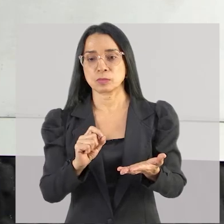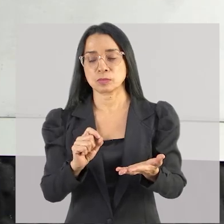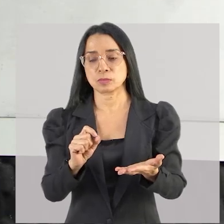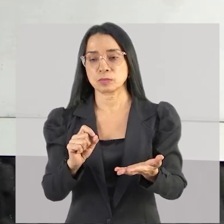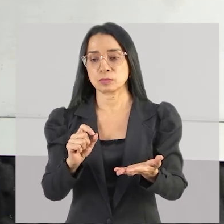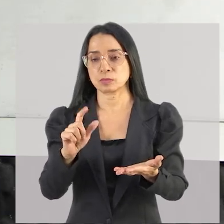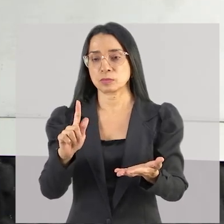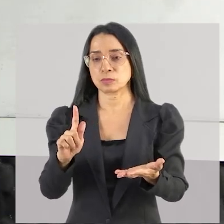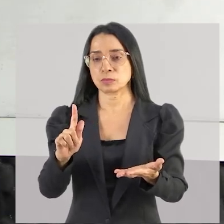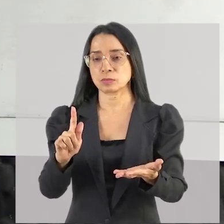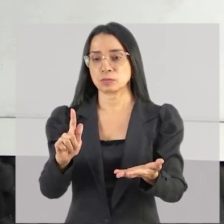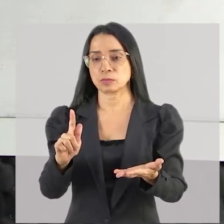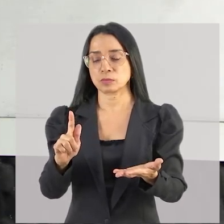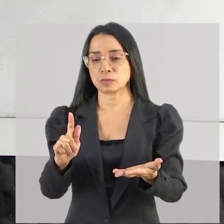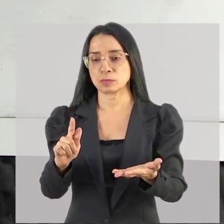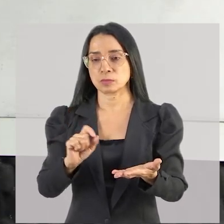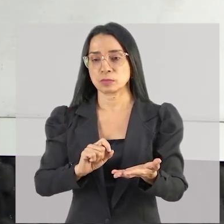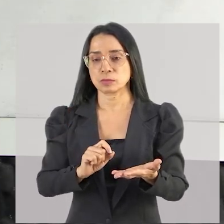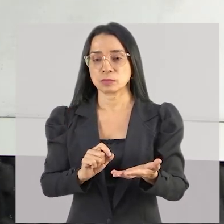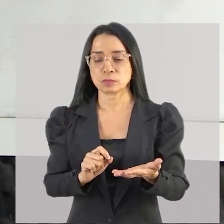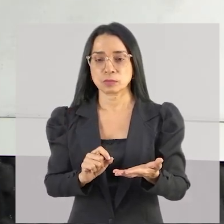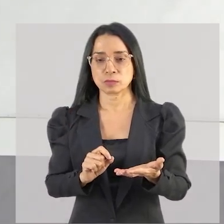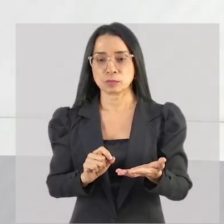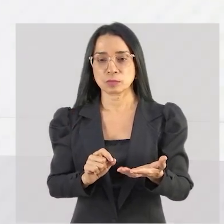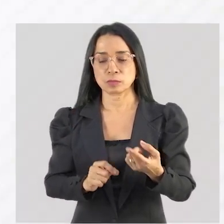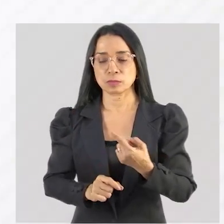o quê? Gramas.